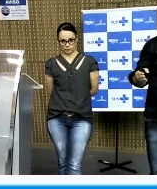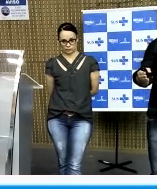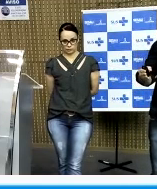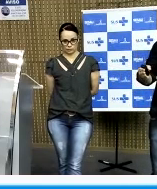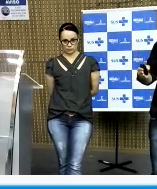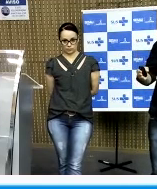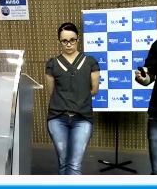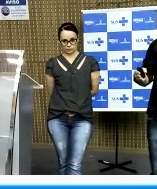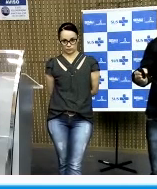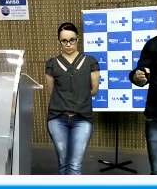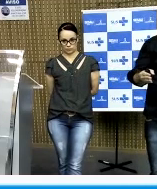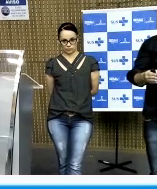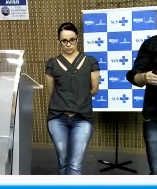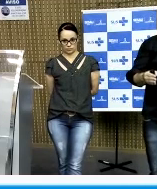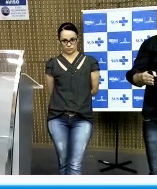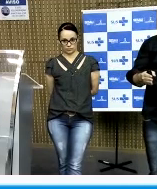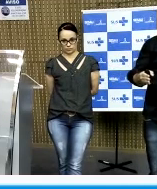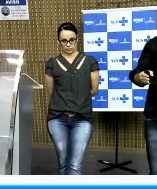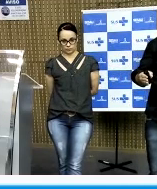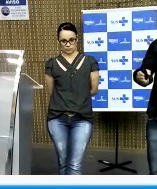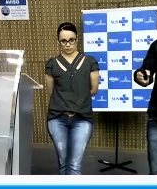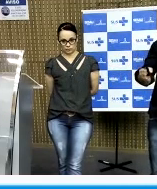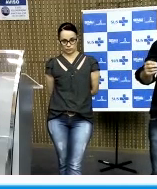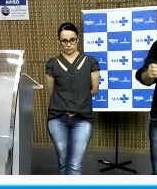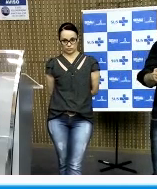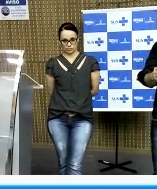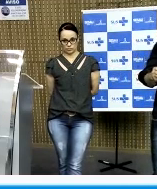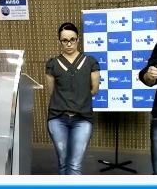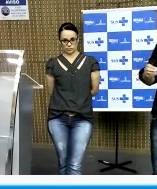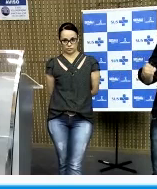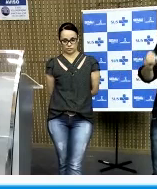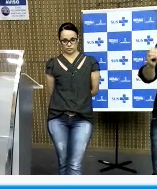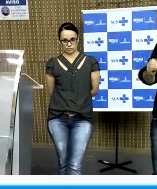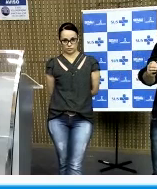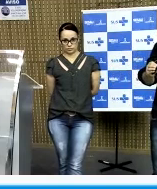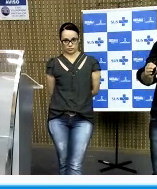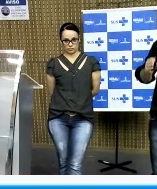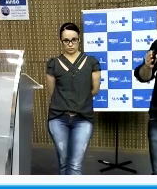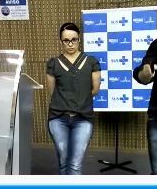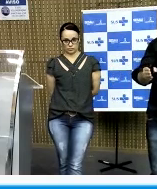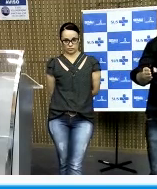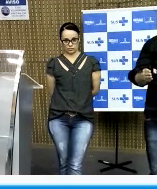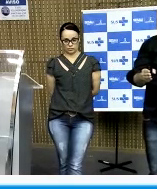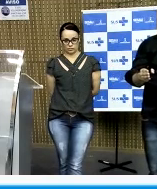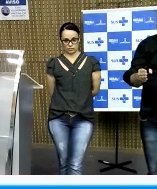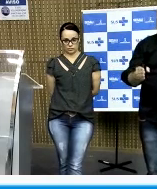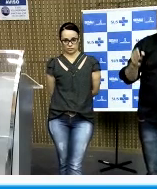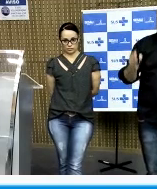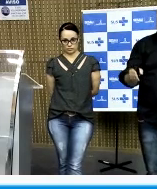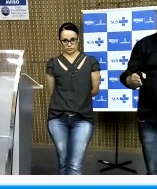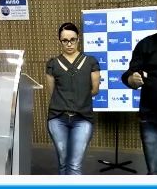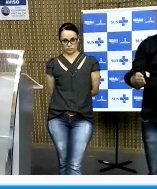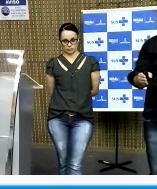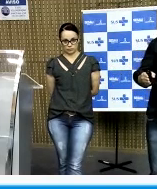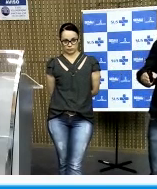para a melhora desse indicador. O percentual de pessoas com hipertensão com a sua pressão arterial aferida, ele segue em elevação partindo